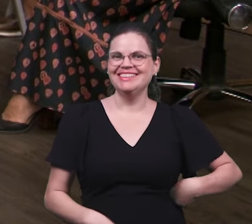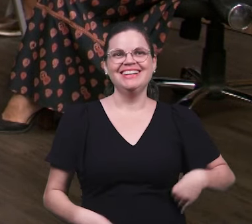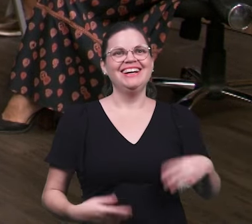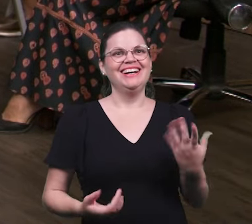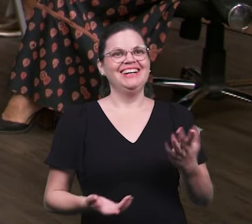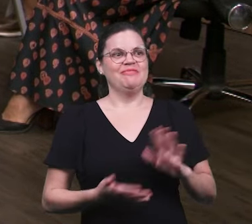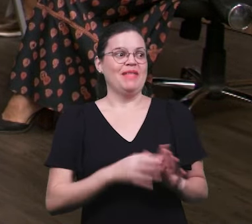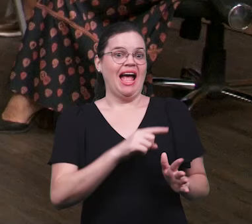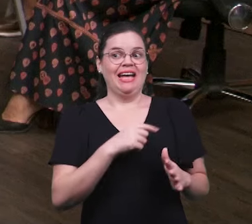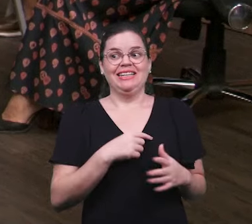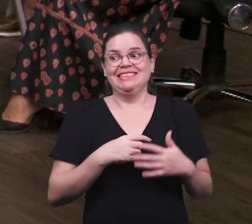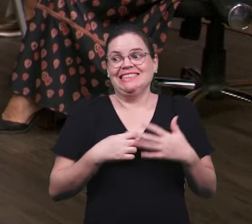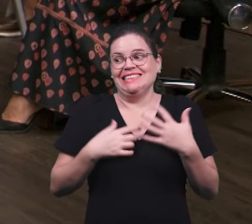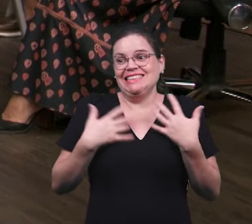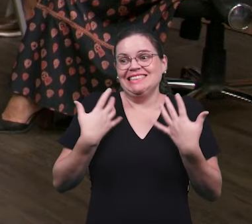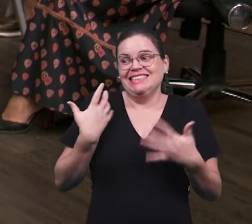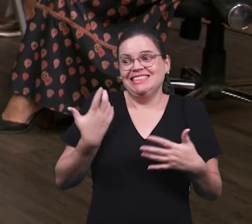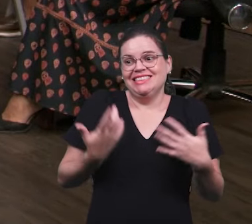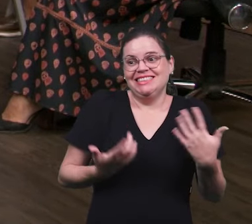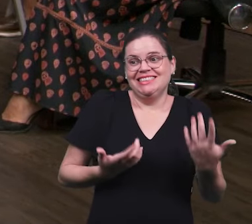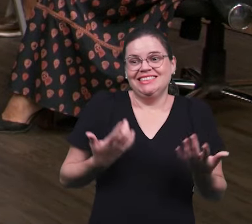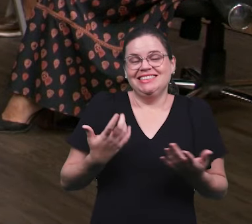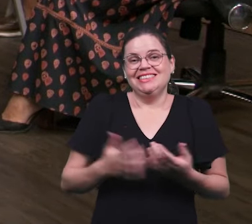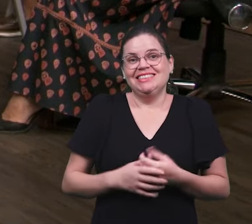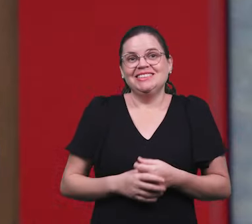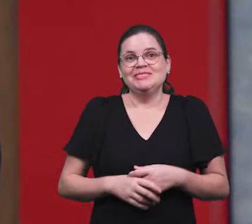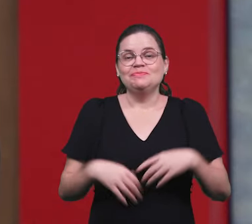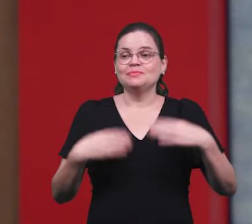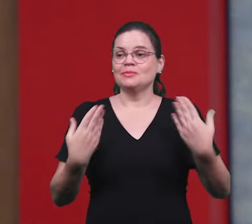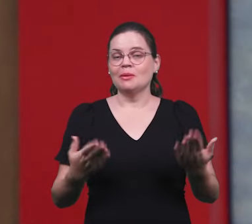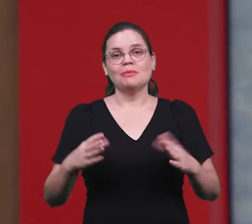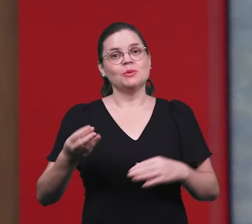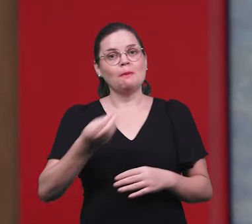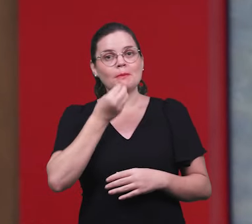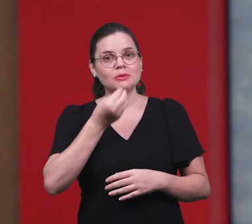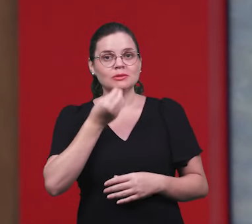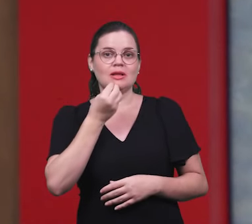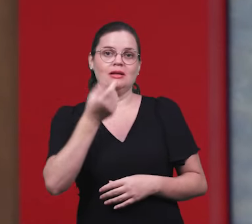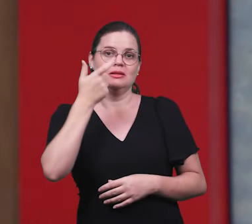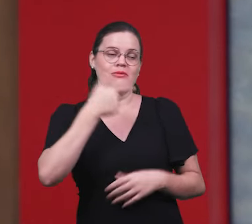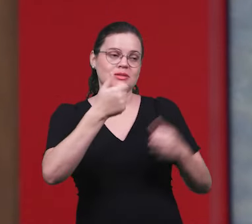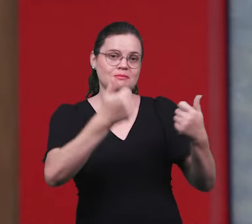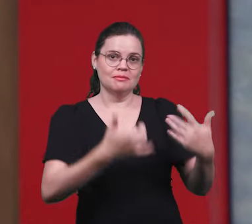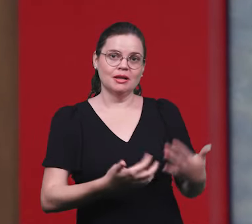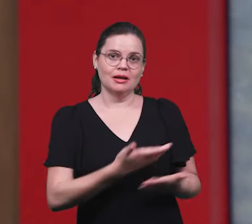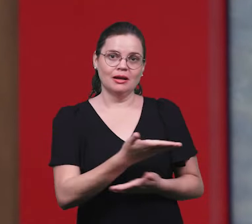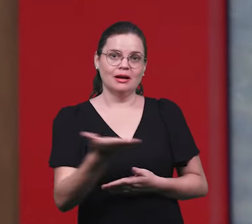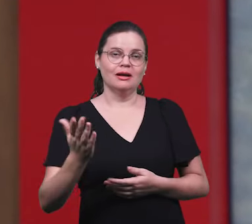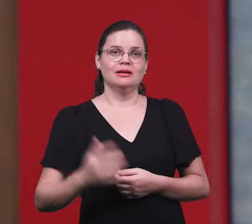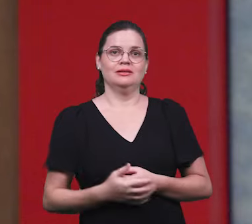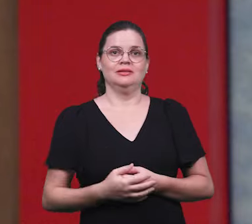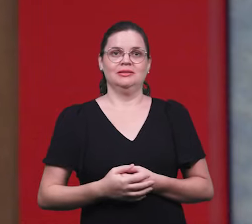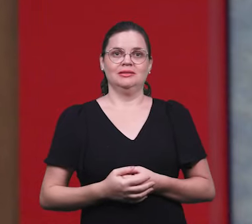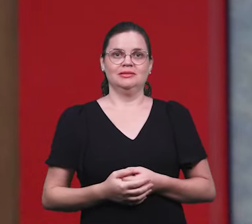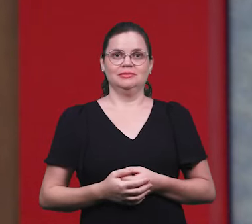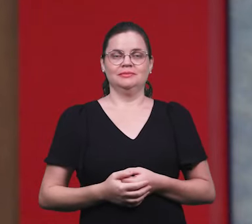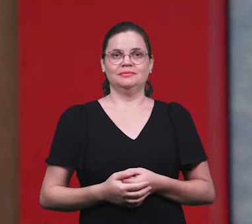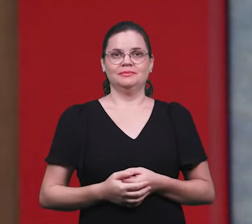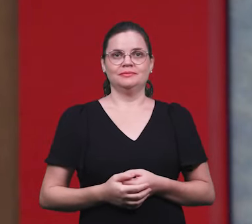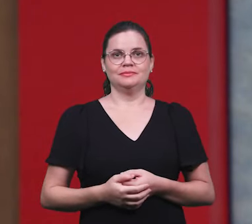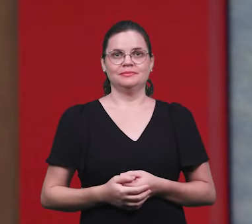Aí ele ficou mais sem graça ainda. Mas foi uma oportunidade de falar para ele, né? Porque